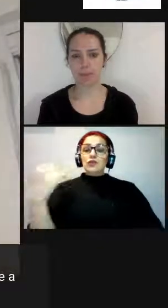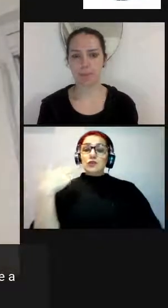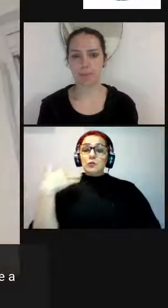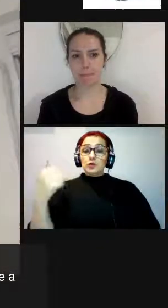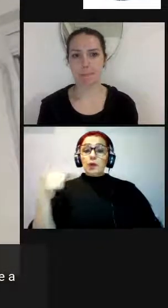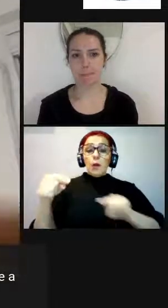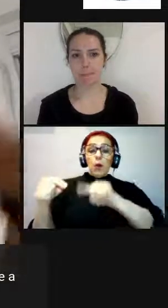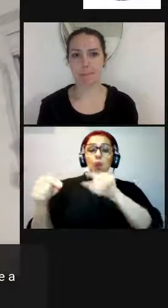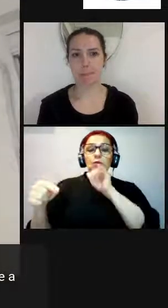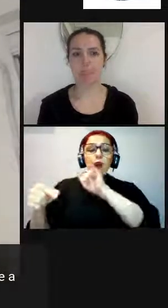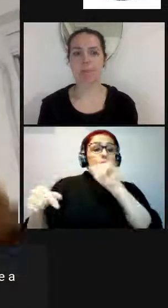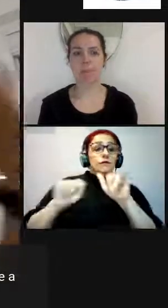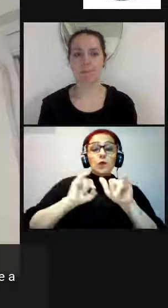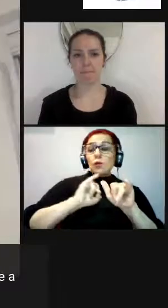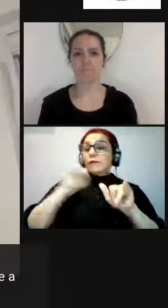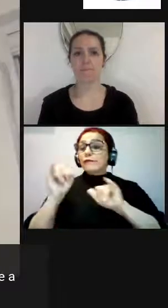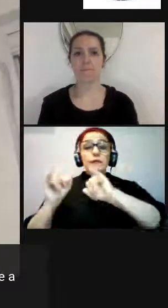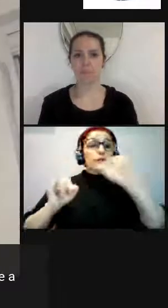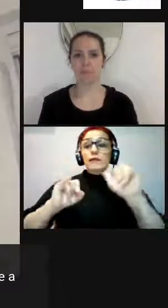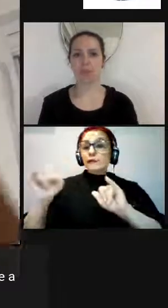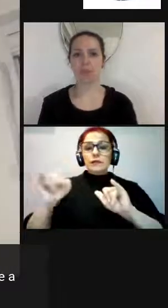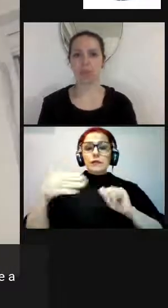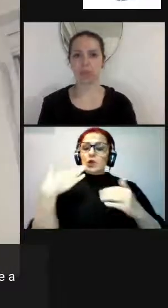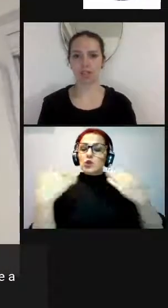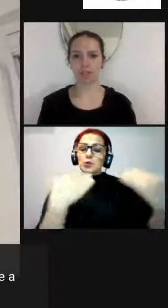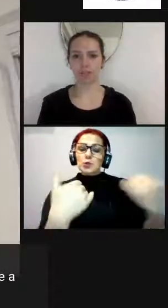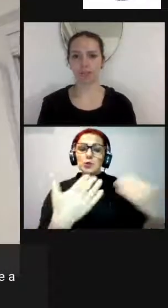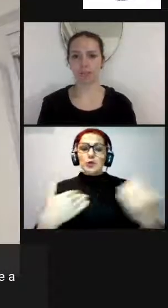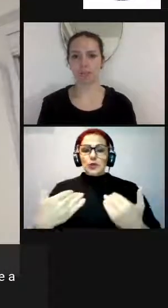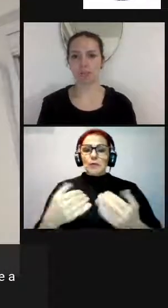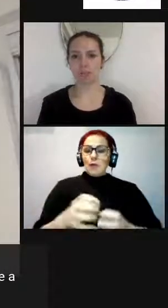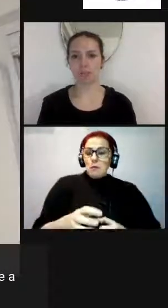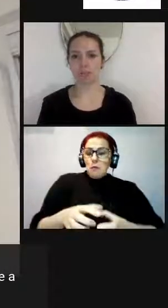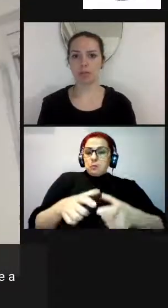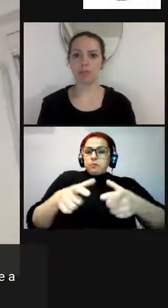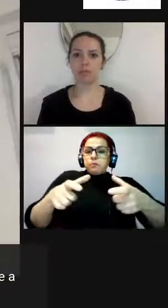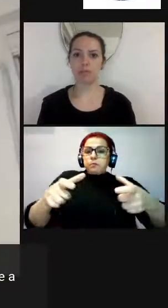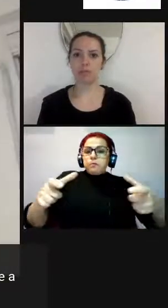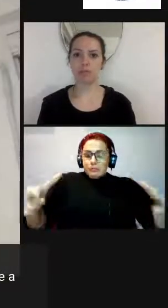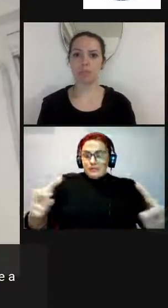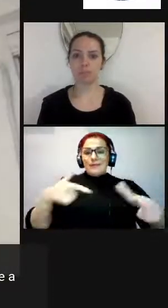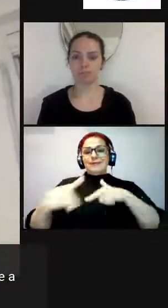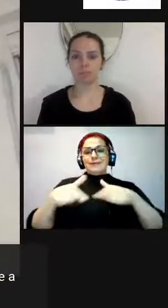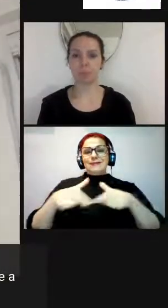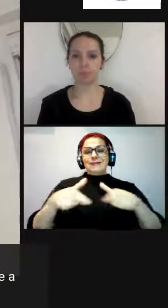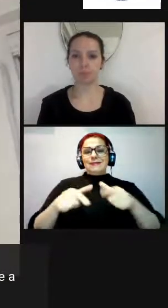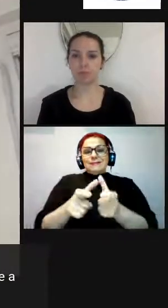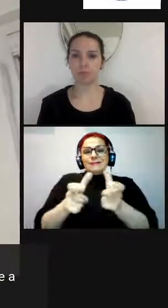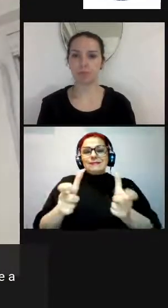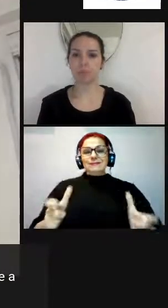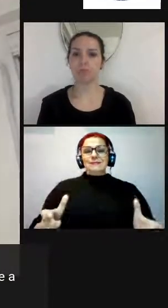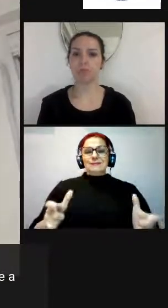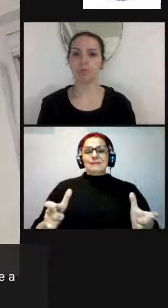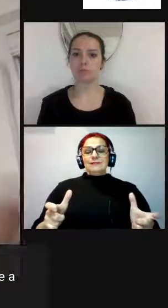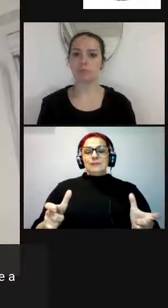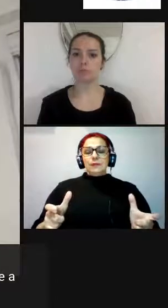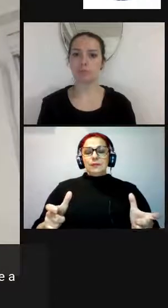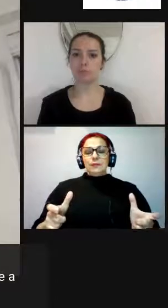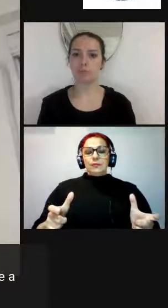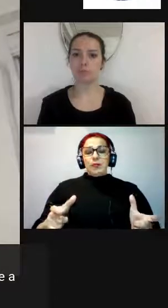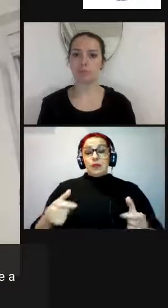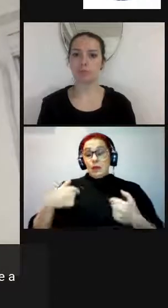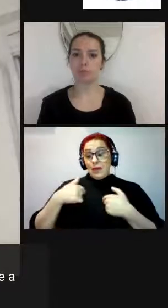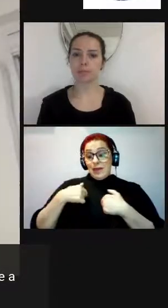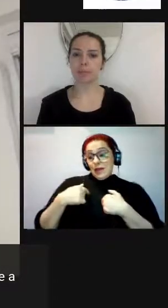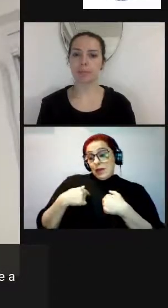indicam eu vou pegando mais três se indicam ia ser vira meio que uma bola de neve de indicações sabe eu eu